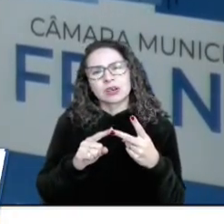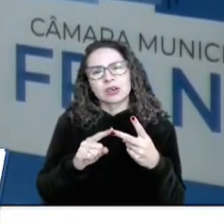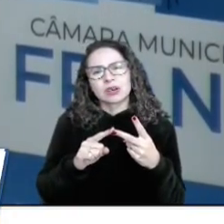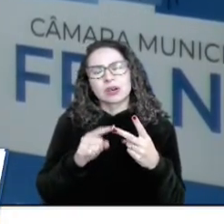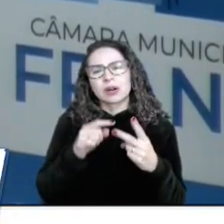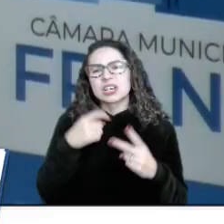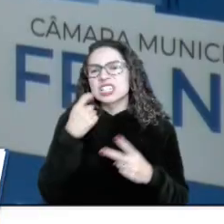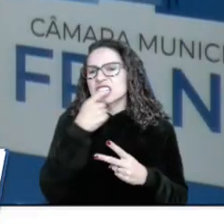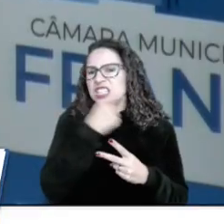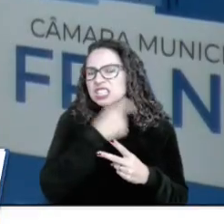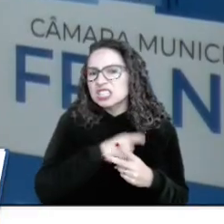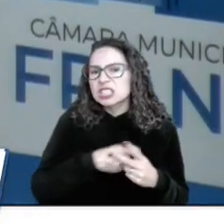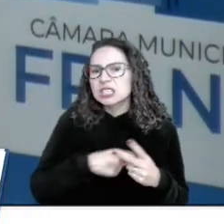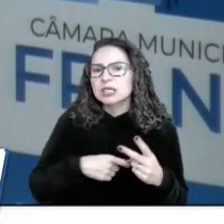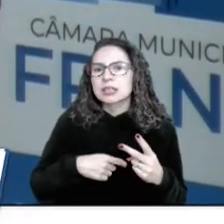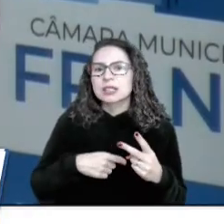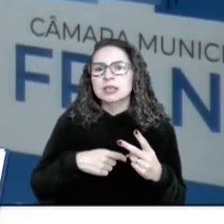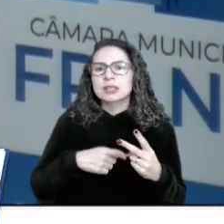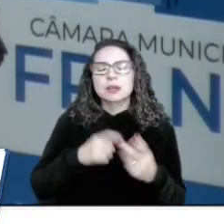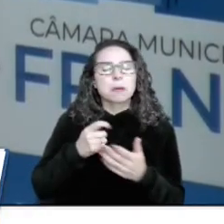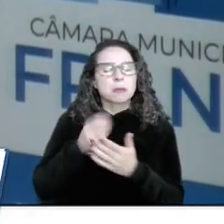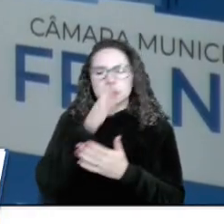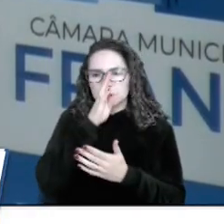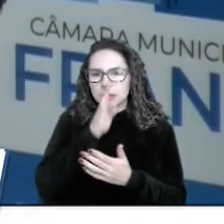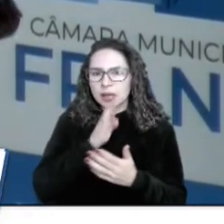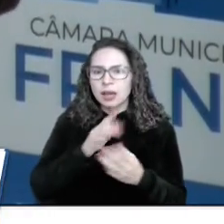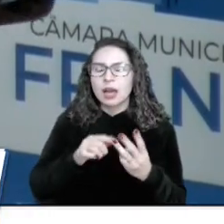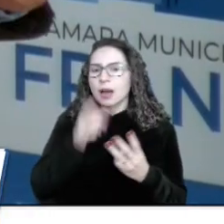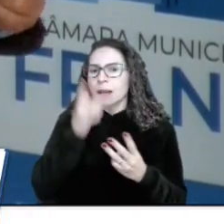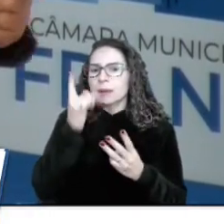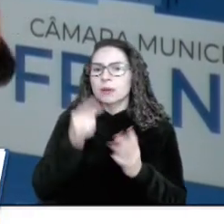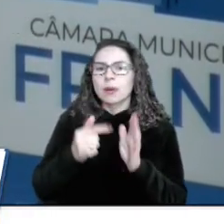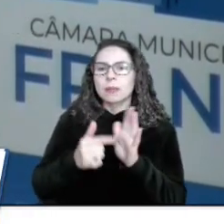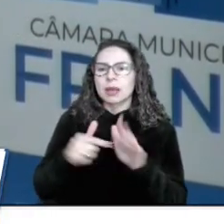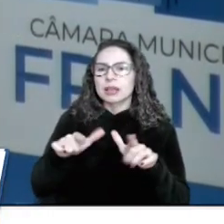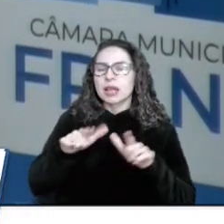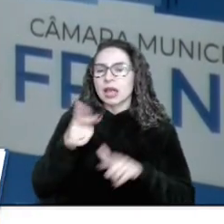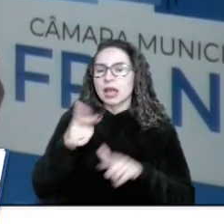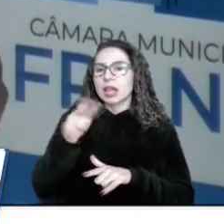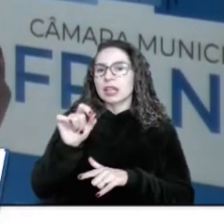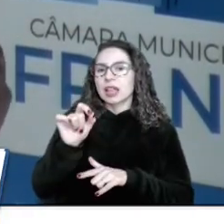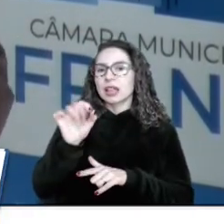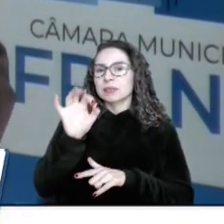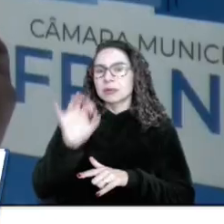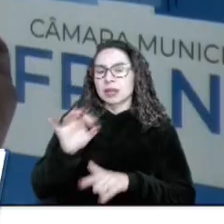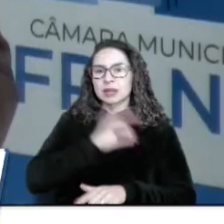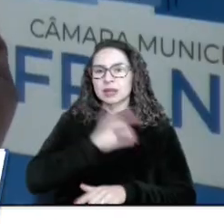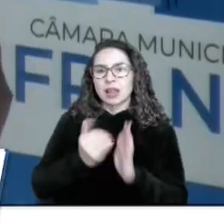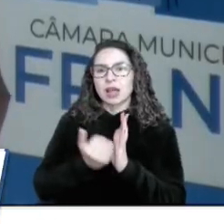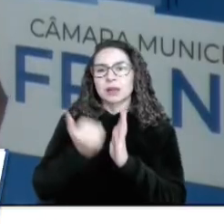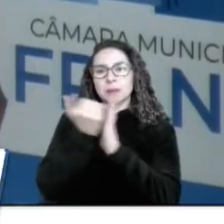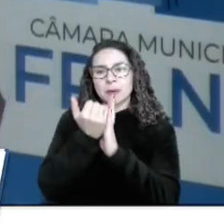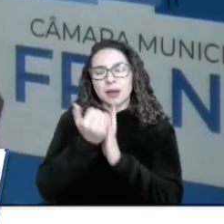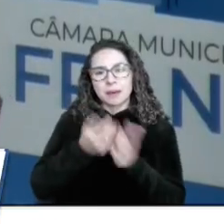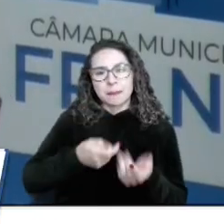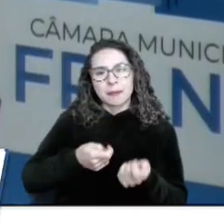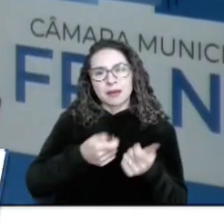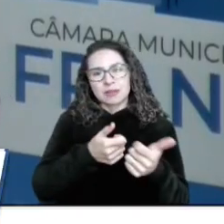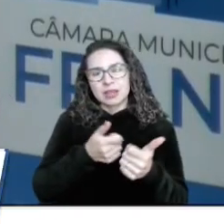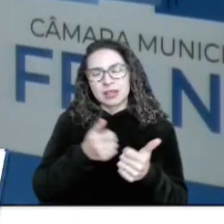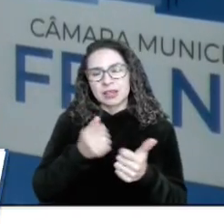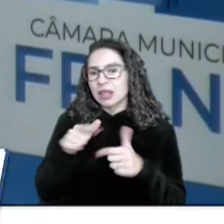odontológico, eles não pagam nada. Aqueles que não apresentam testado têm 10% do salário em benefício se não apresentar